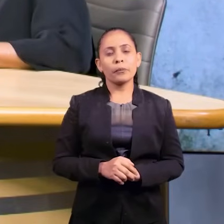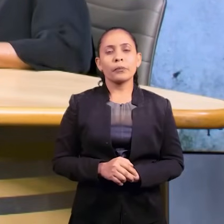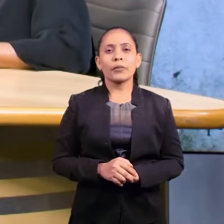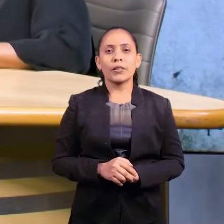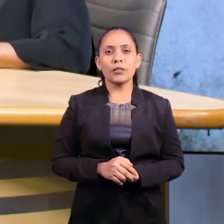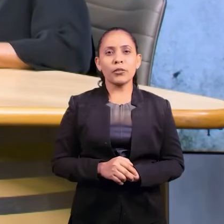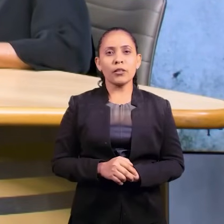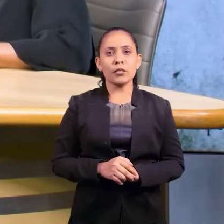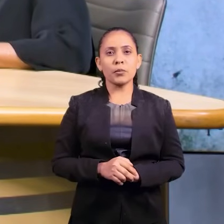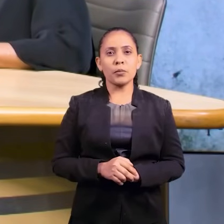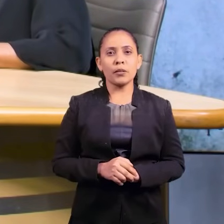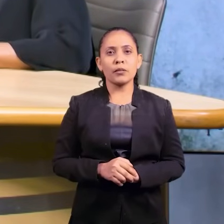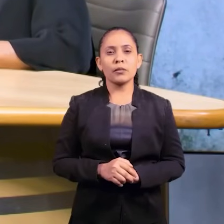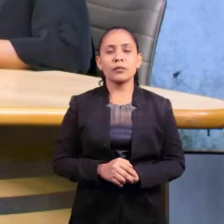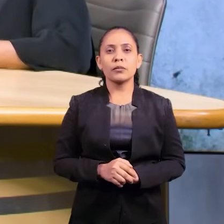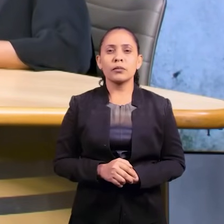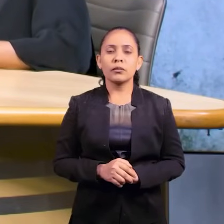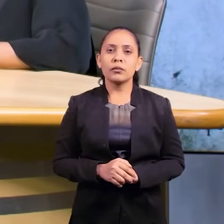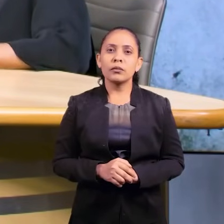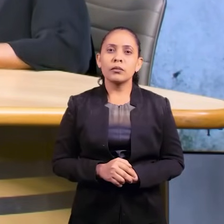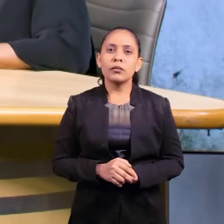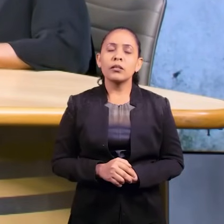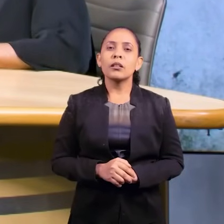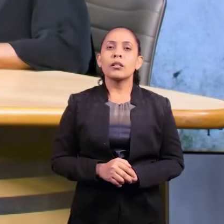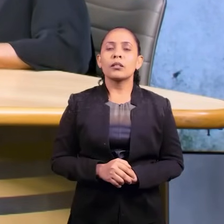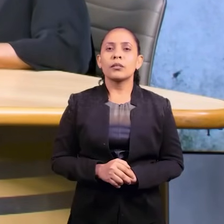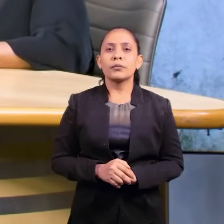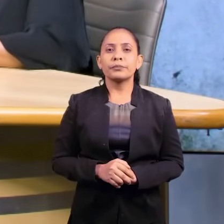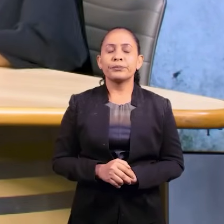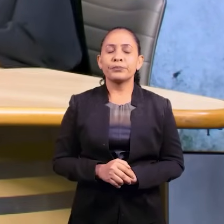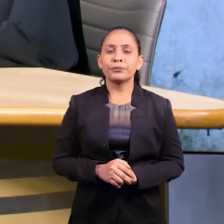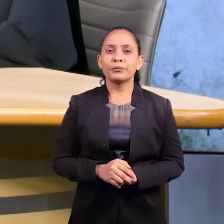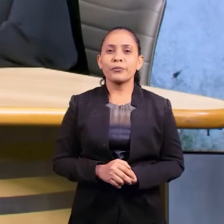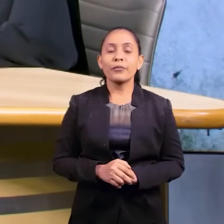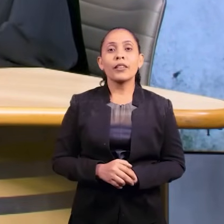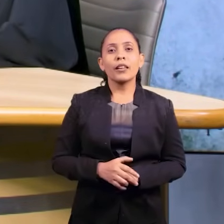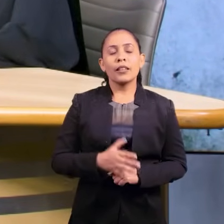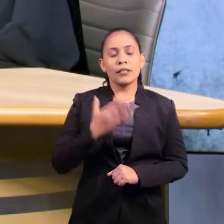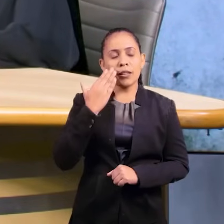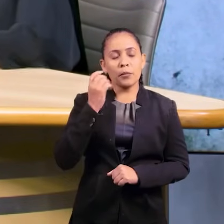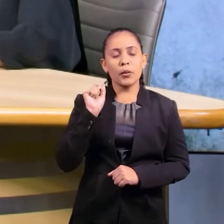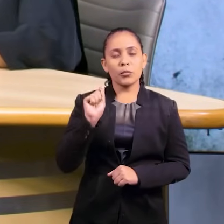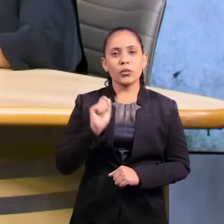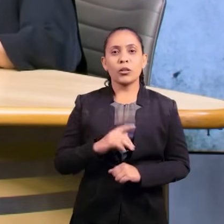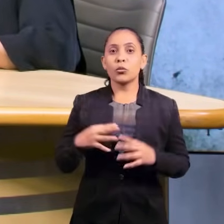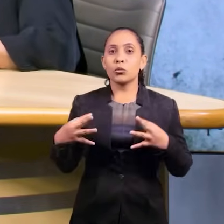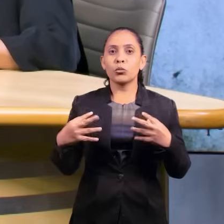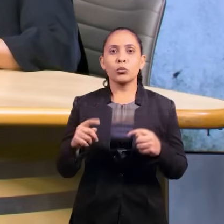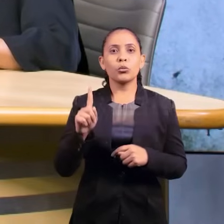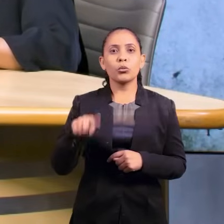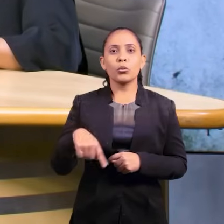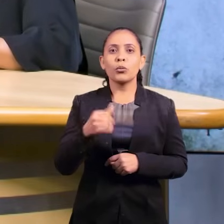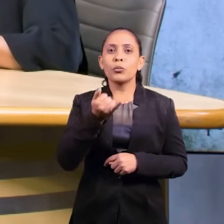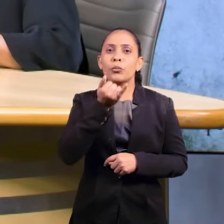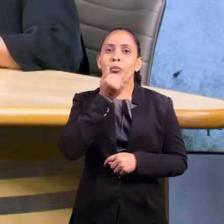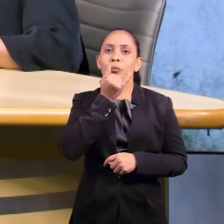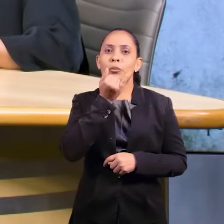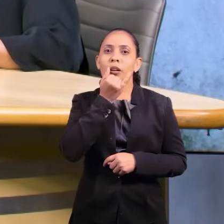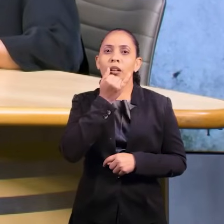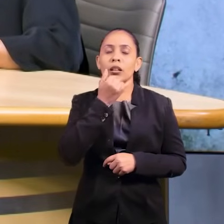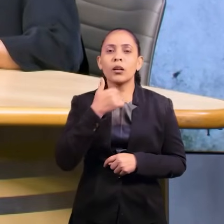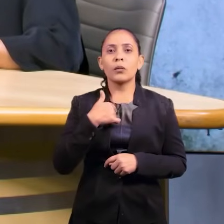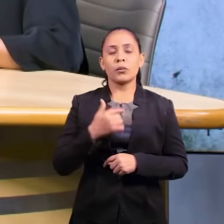verdade. Glória a Deus. E nós sabemos que isso tudo, né? O perdão é